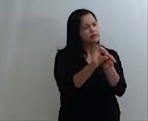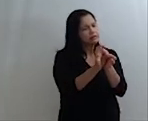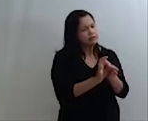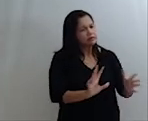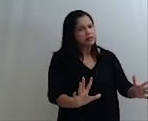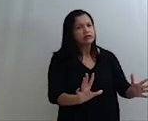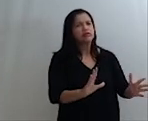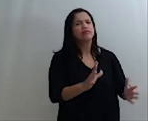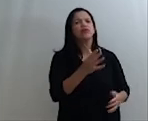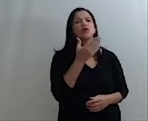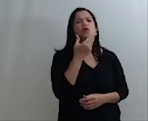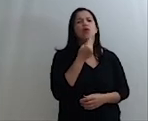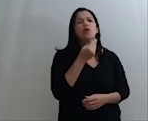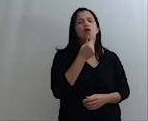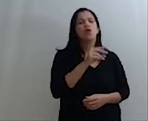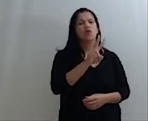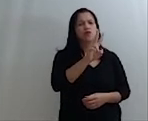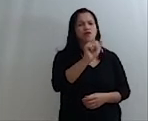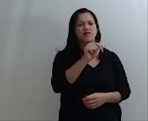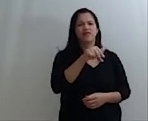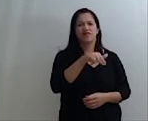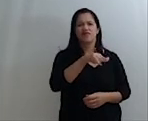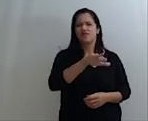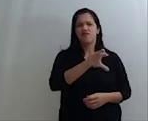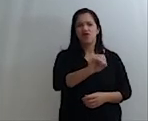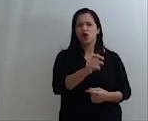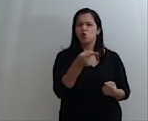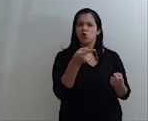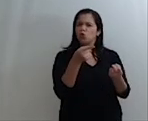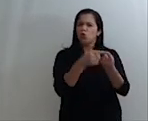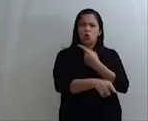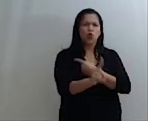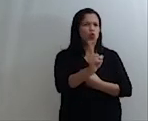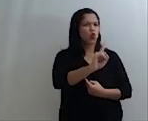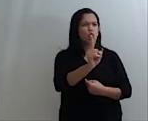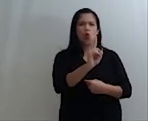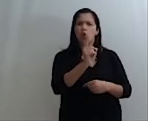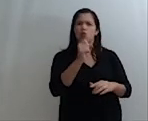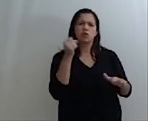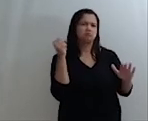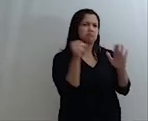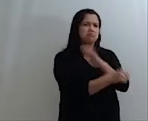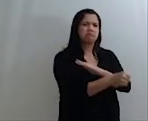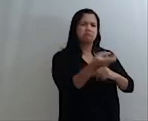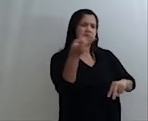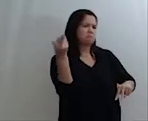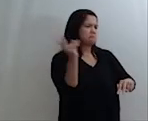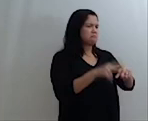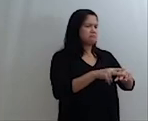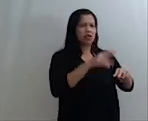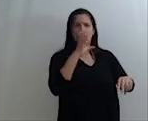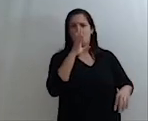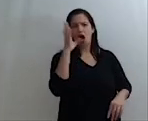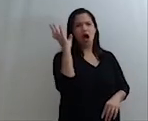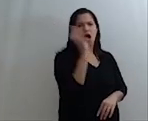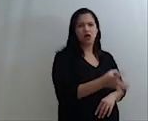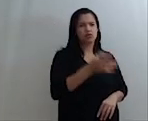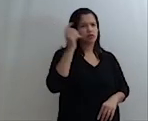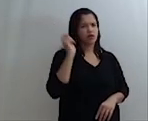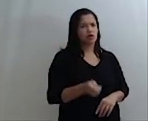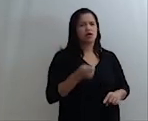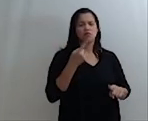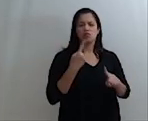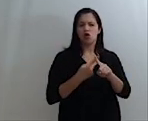absoluta ilegalidade da sua condenação baseada unicamente no reconhecimento fotográfico e ainda com uma disparidade absurda em